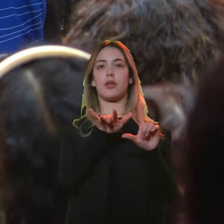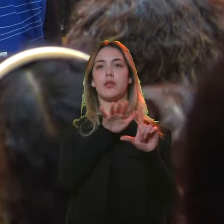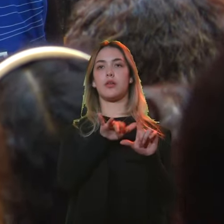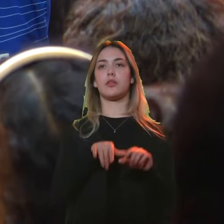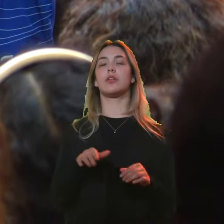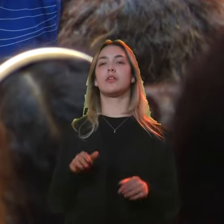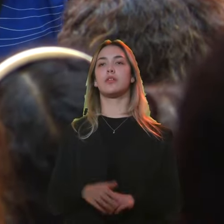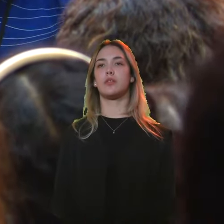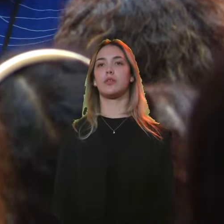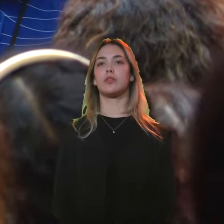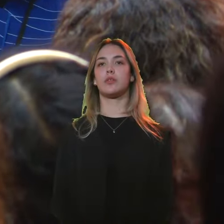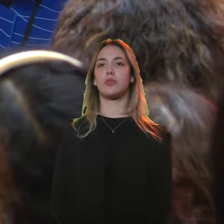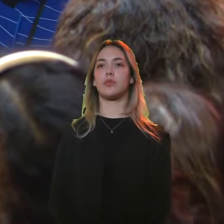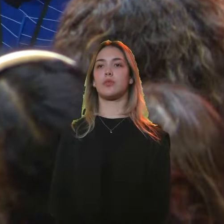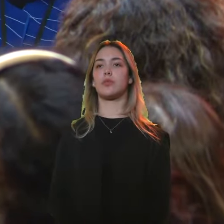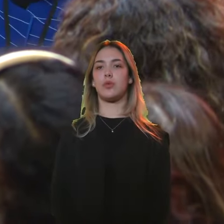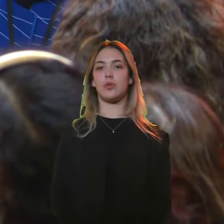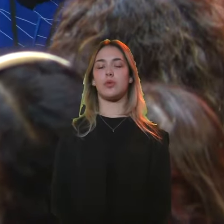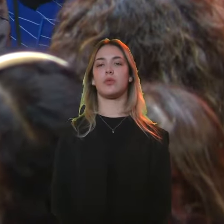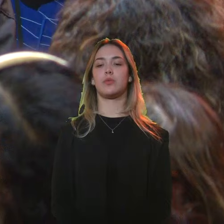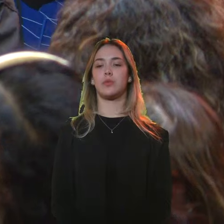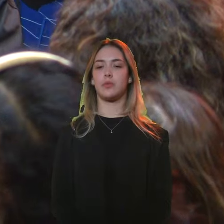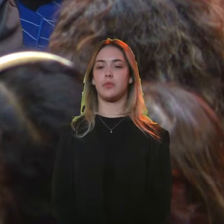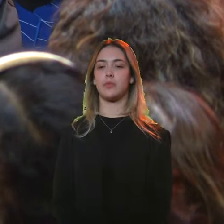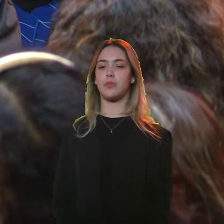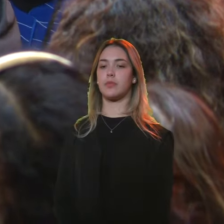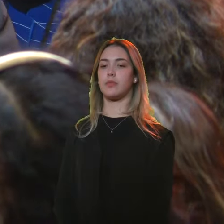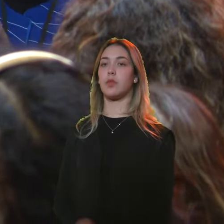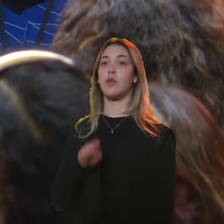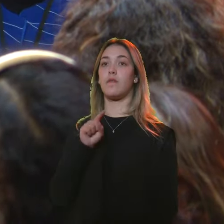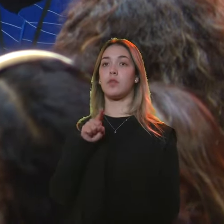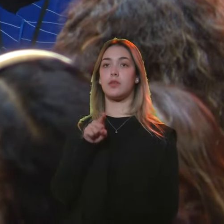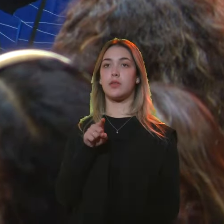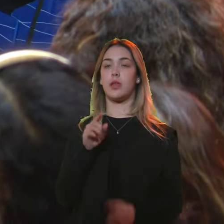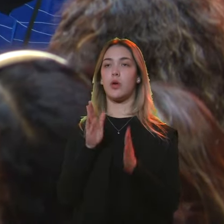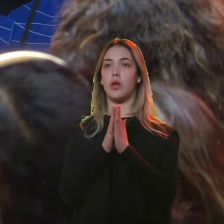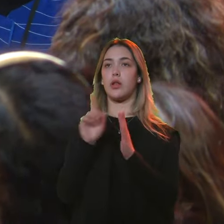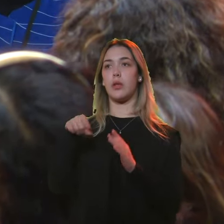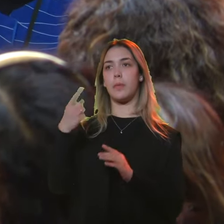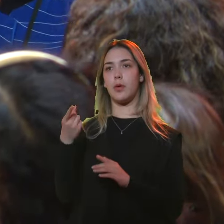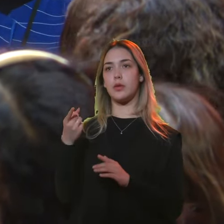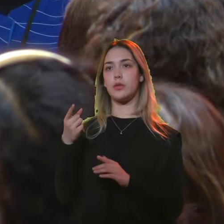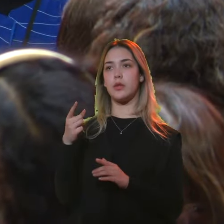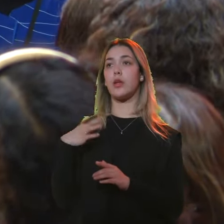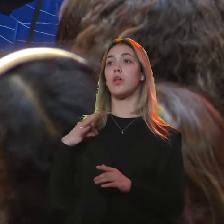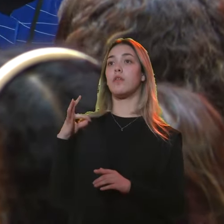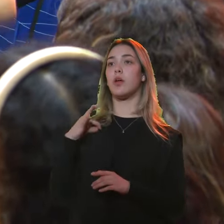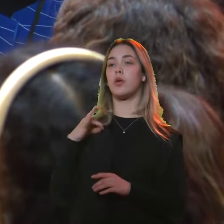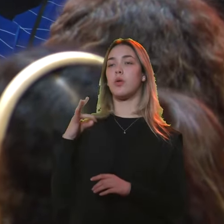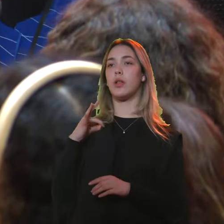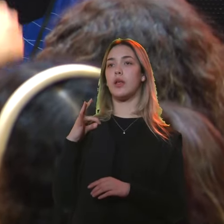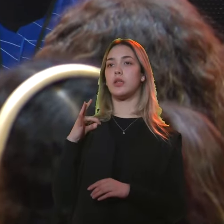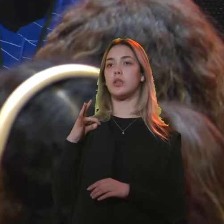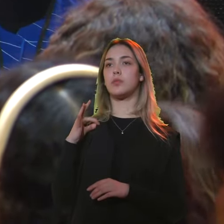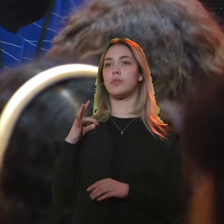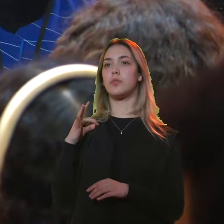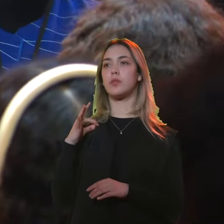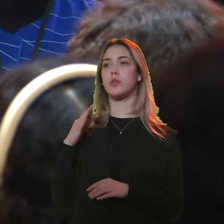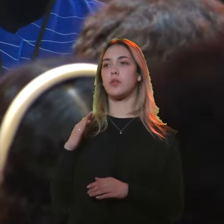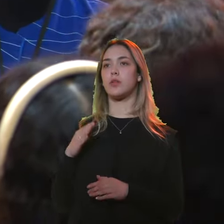você, depois que você orar comigo, ou vem até alguém de colete, ou pega o teu celular lá no teu lugar ou aí, aponta para o